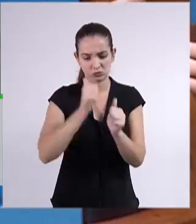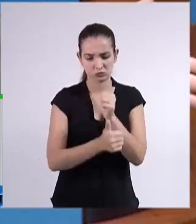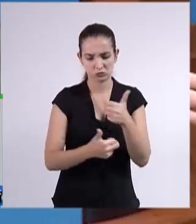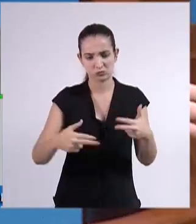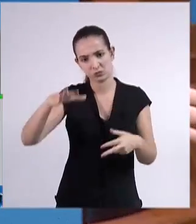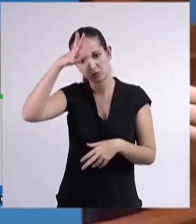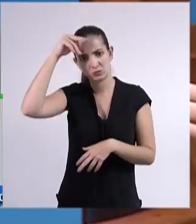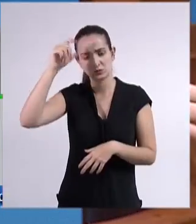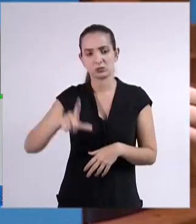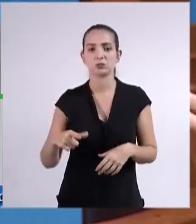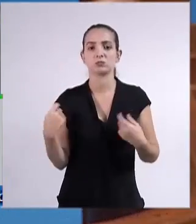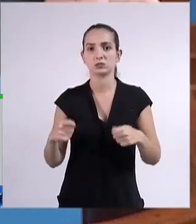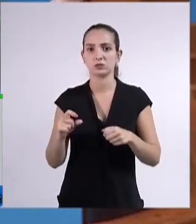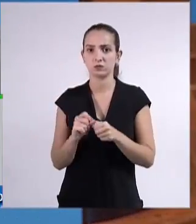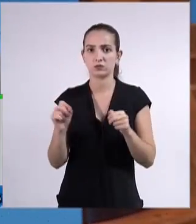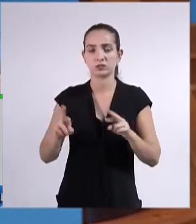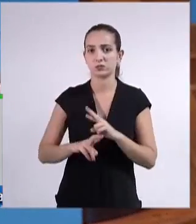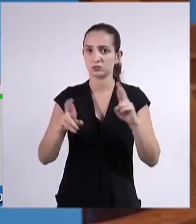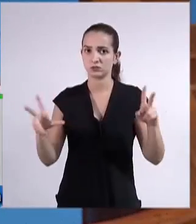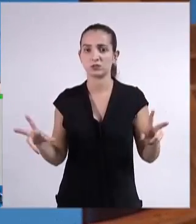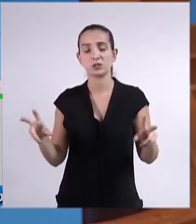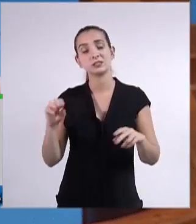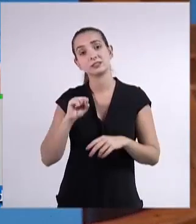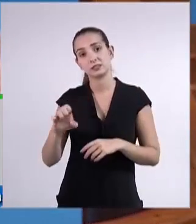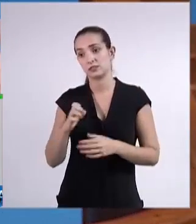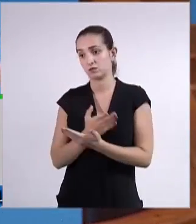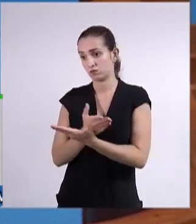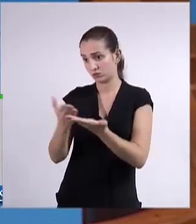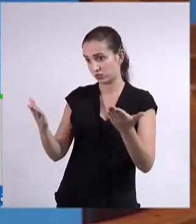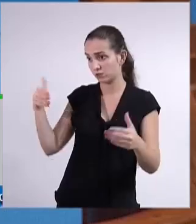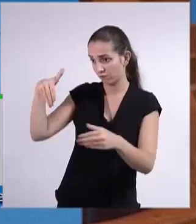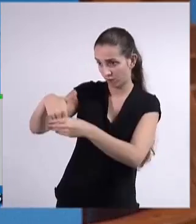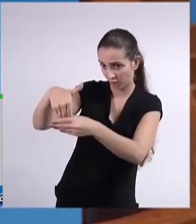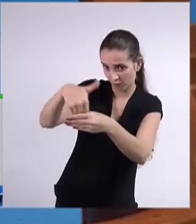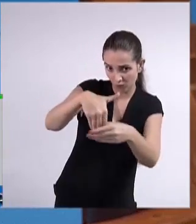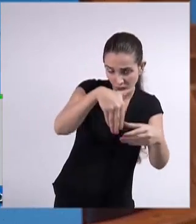vocês têm que fazer a diferença. Se vocês votam